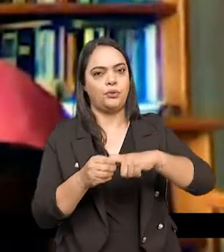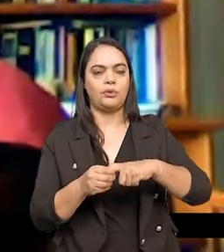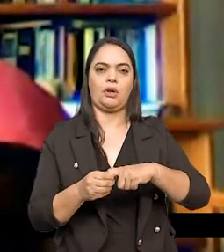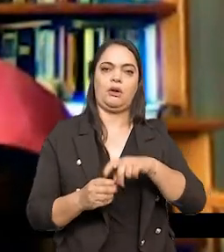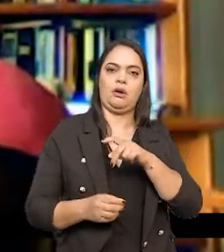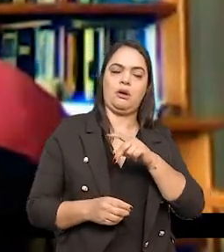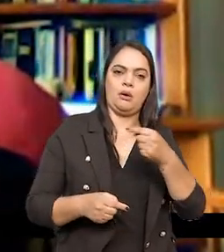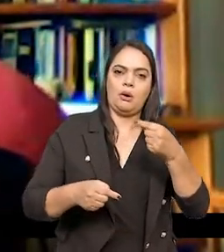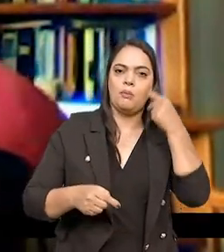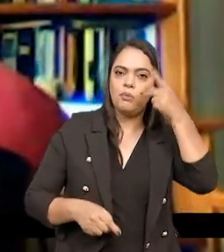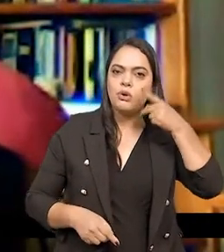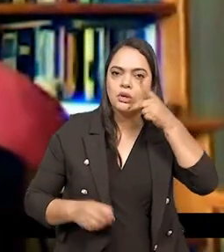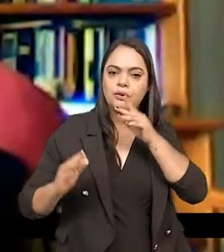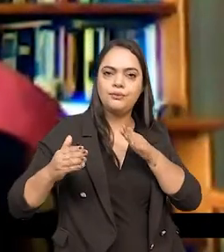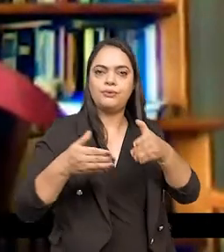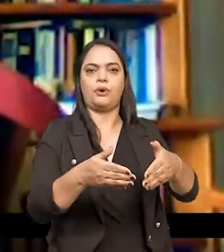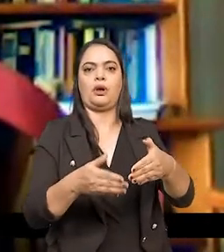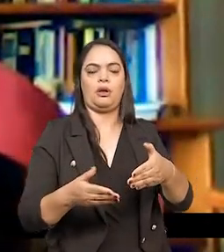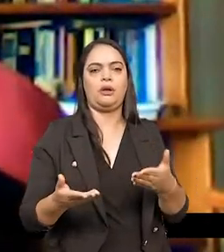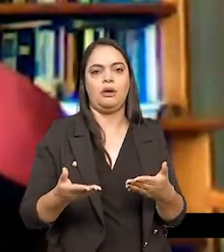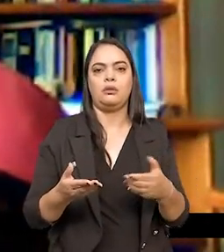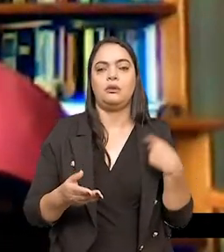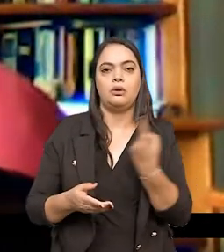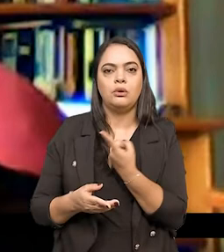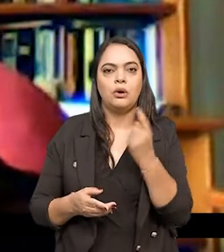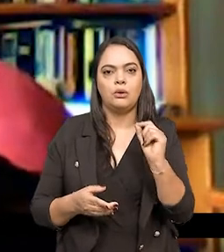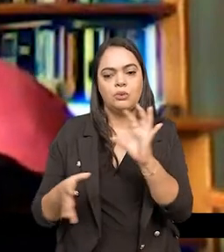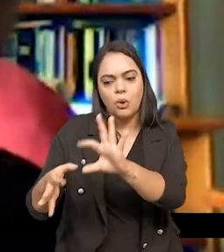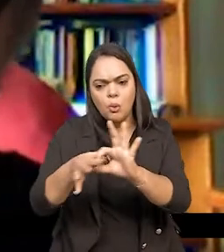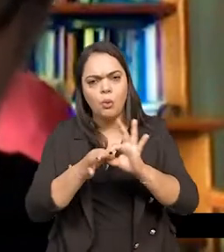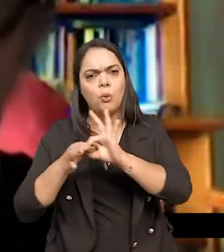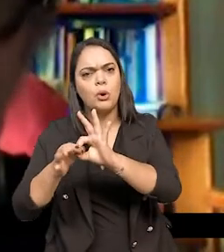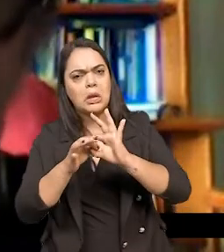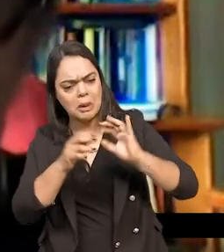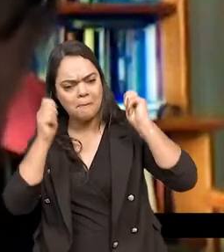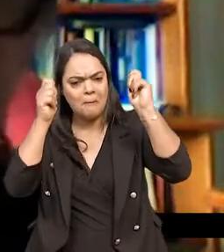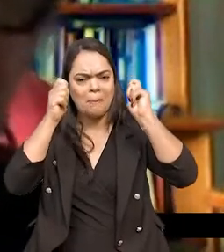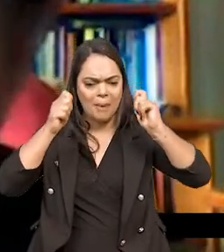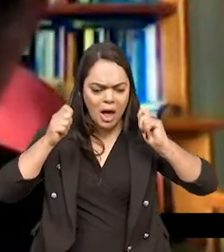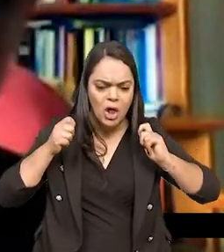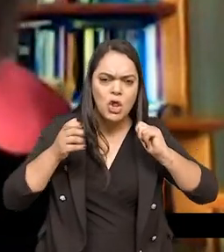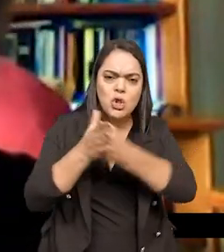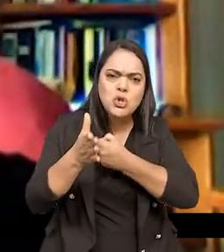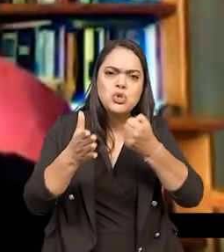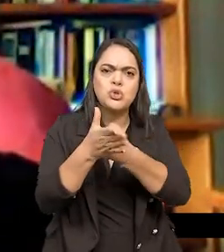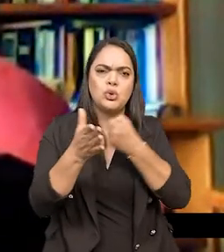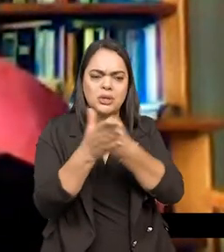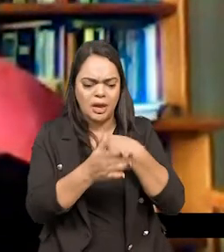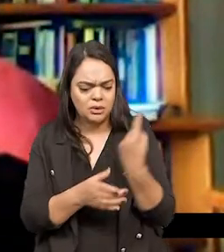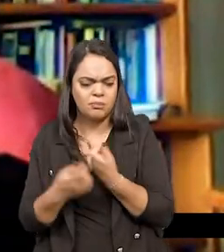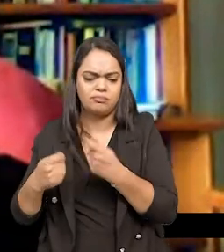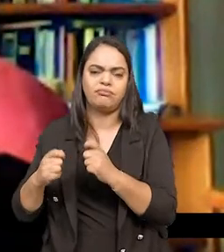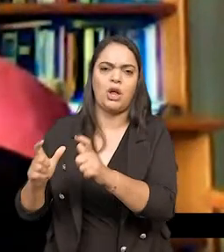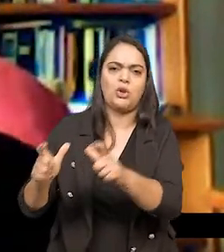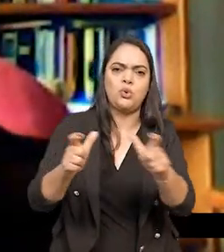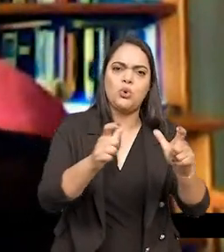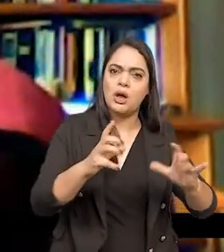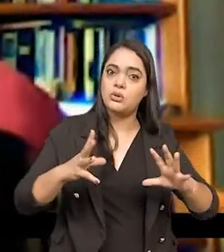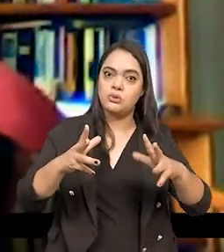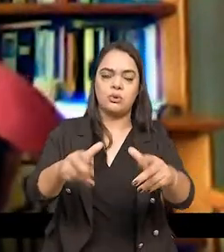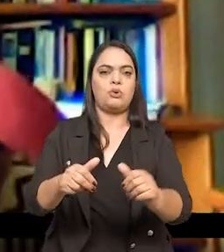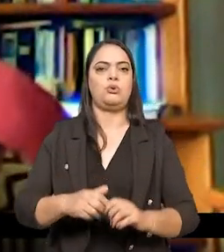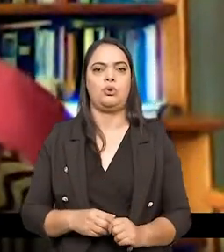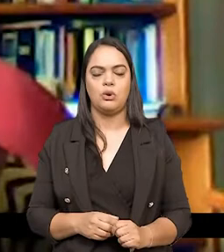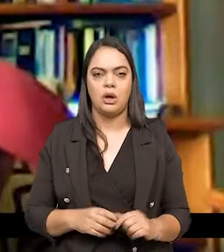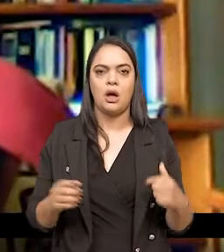essas políticas públicas e nós juntemos a nossos estudos, a nossa militância. A gente tem que ocupar os espaços todos. Eu, às